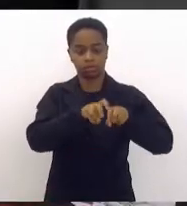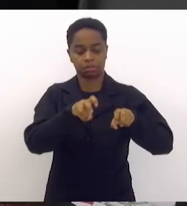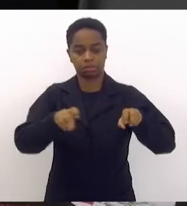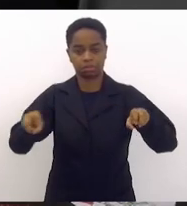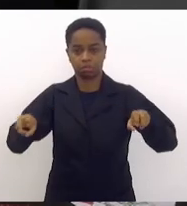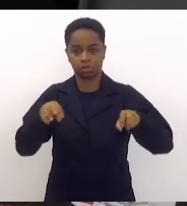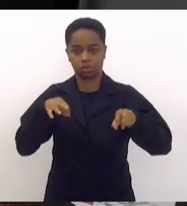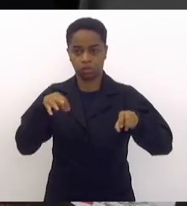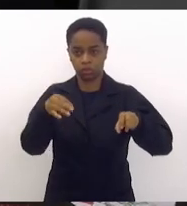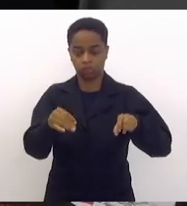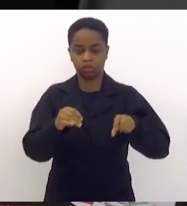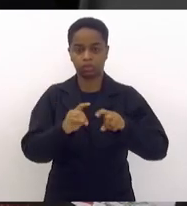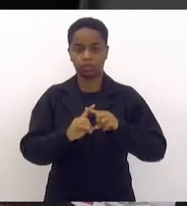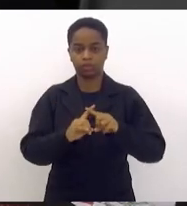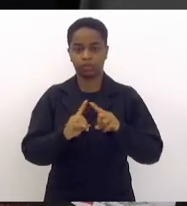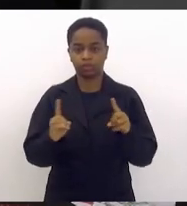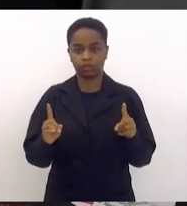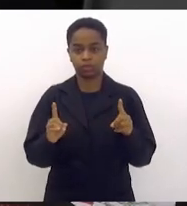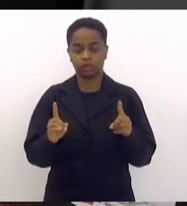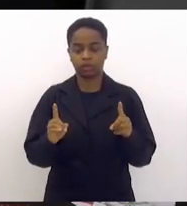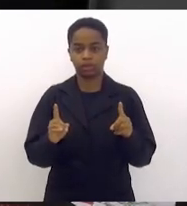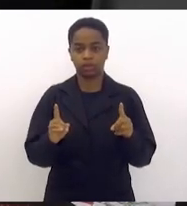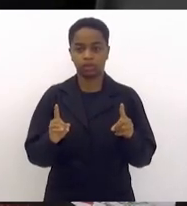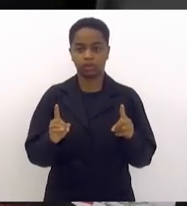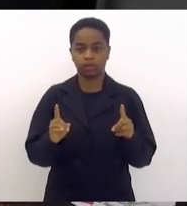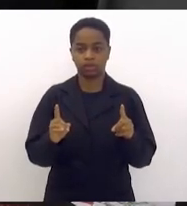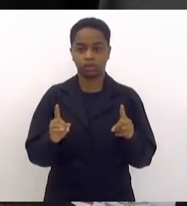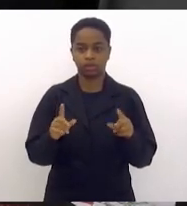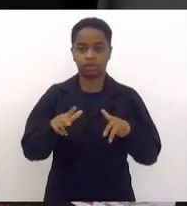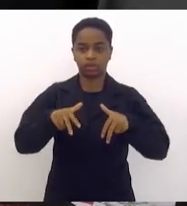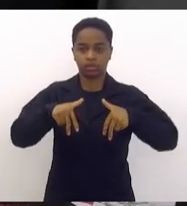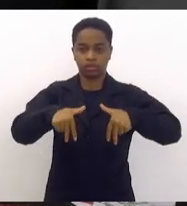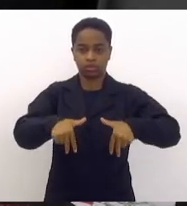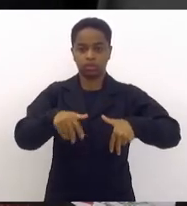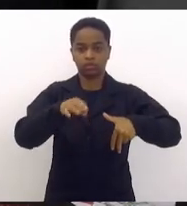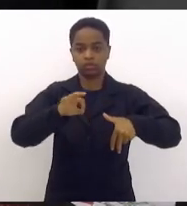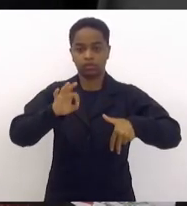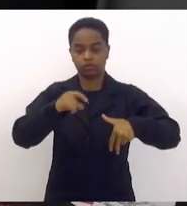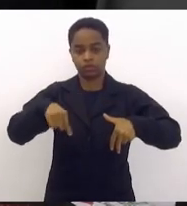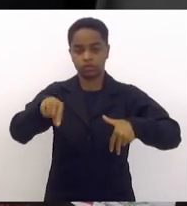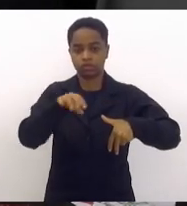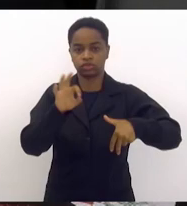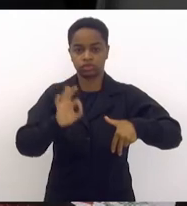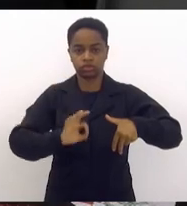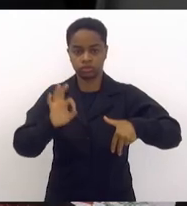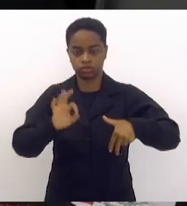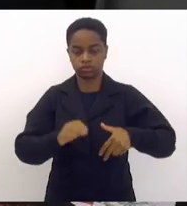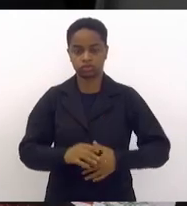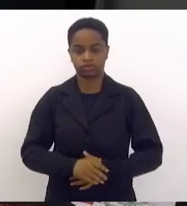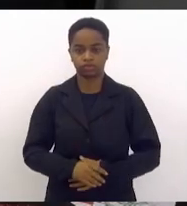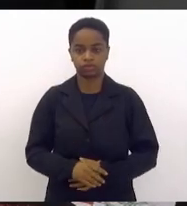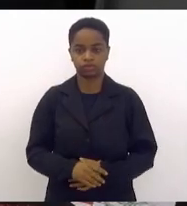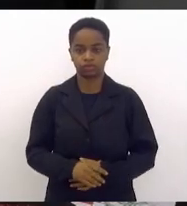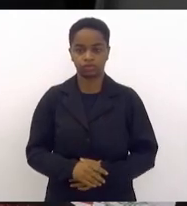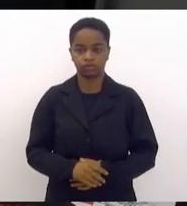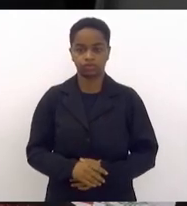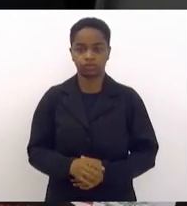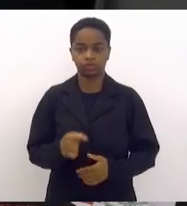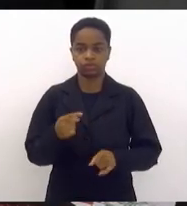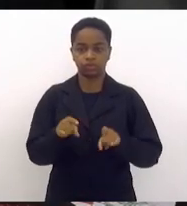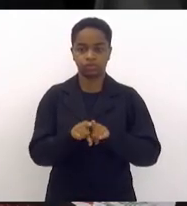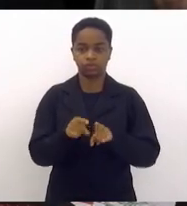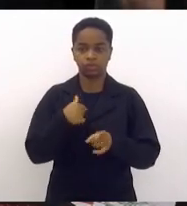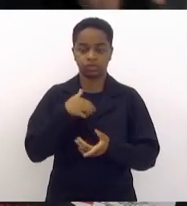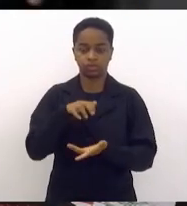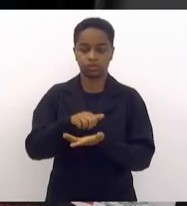cima e o dispositivo e posicionando os senhores deputados e Senhoras deputadas e já quero registrar aqui